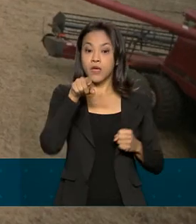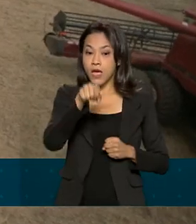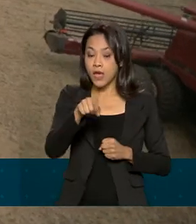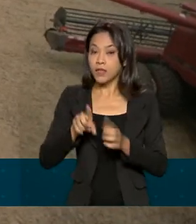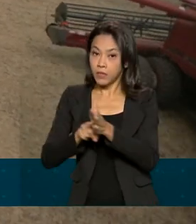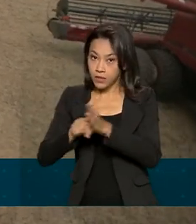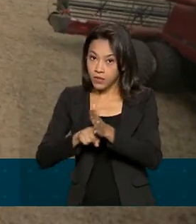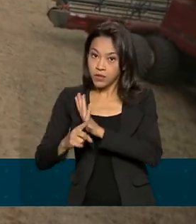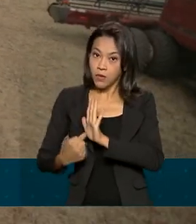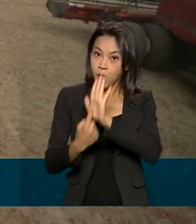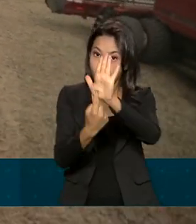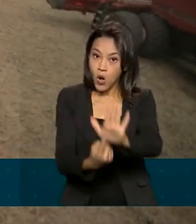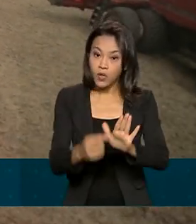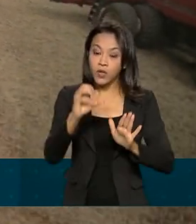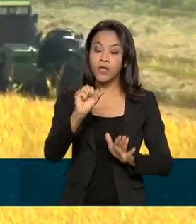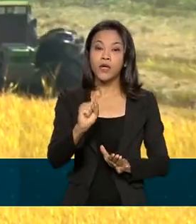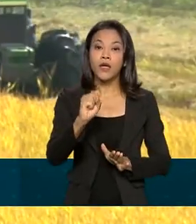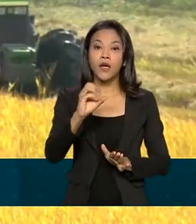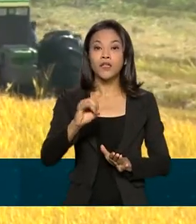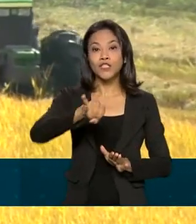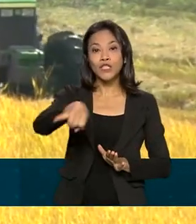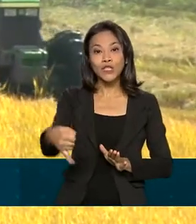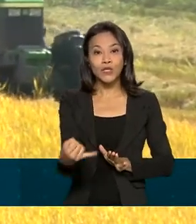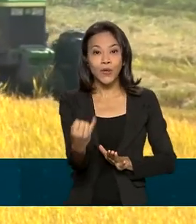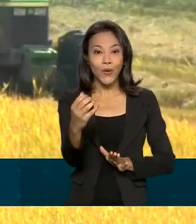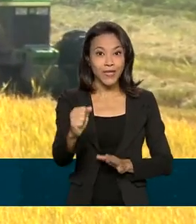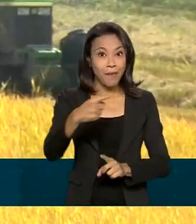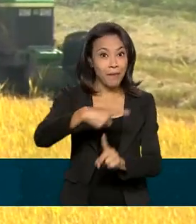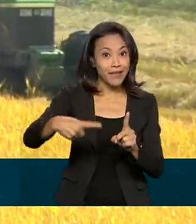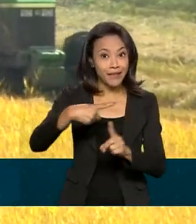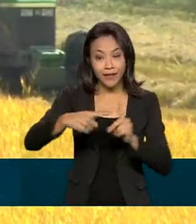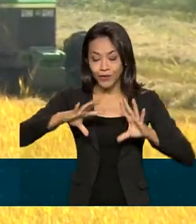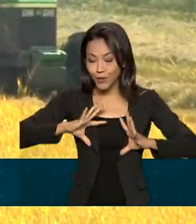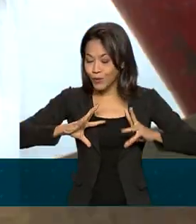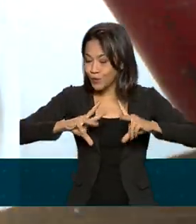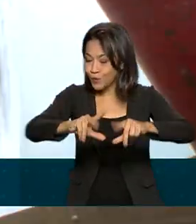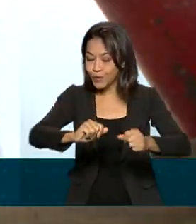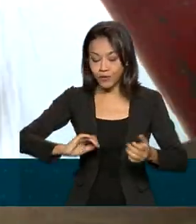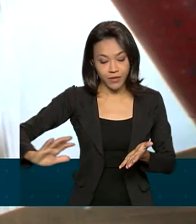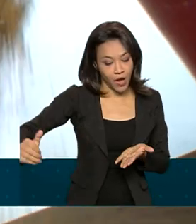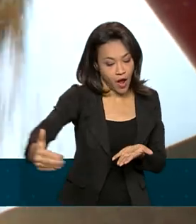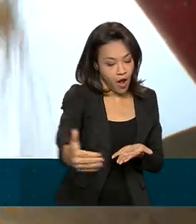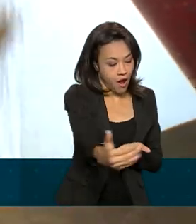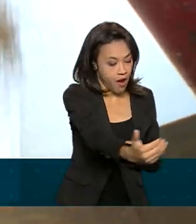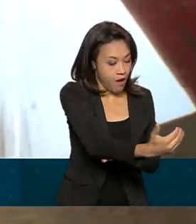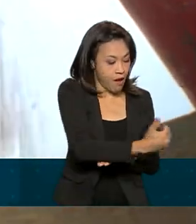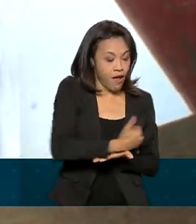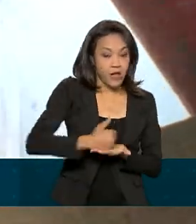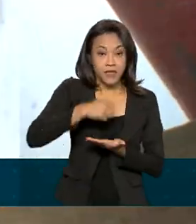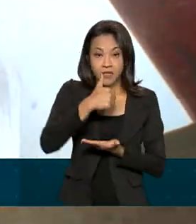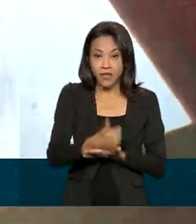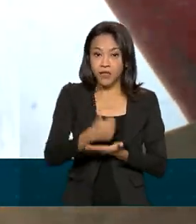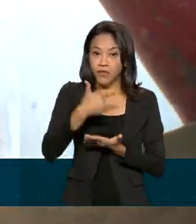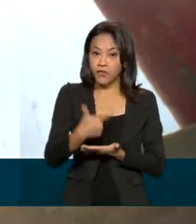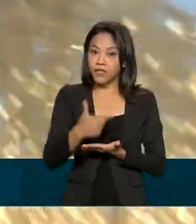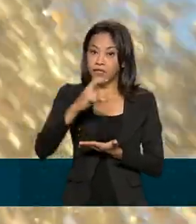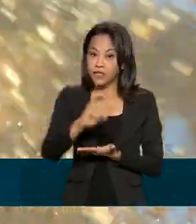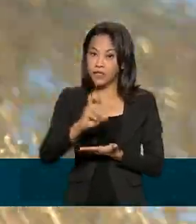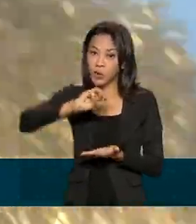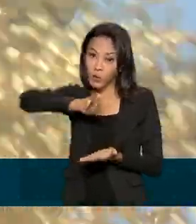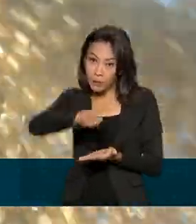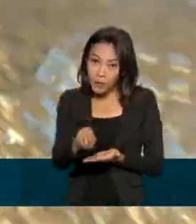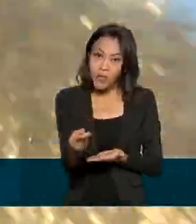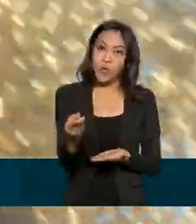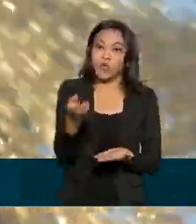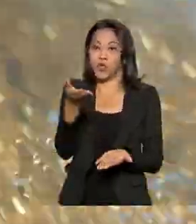ainda que a soja equivale a quase metade de tudo que deve ser colhido neste ano são mais de 125 milhões